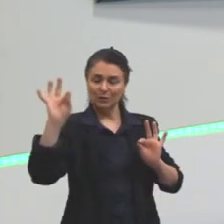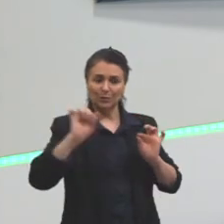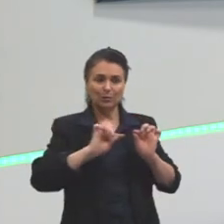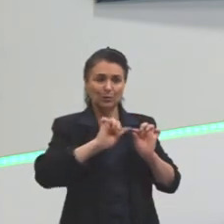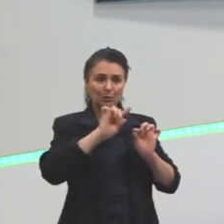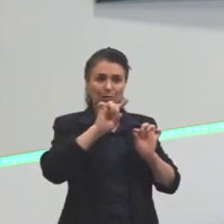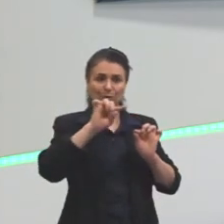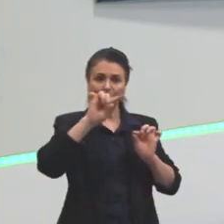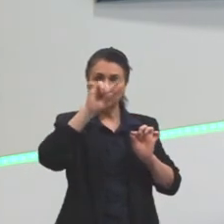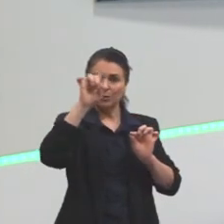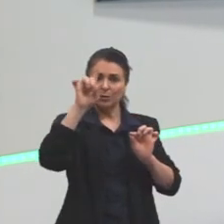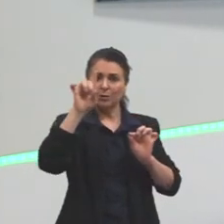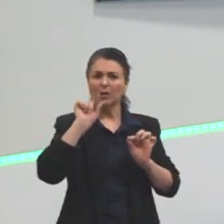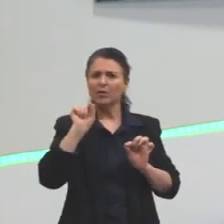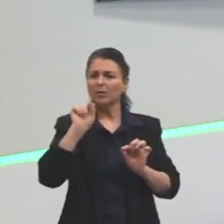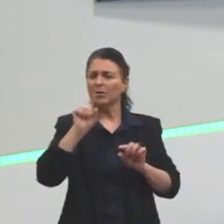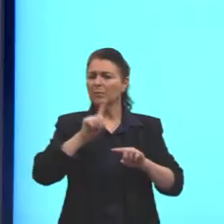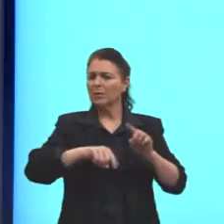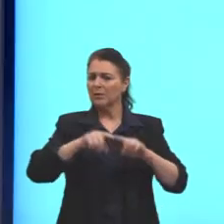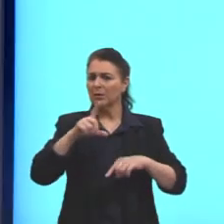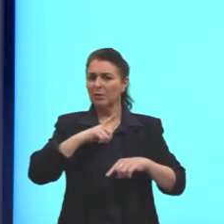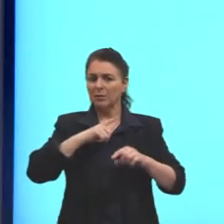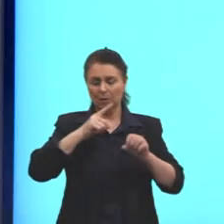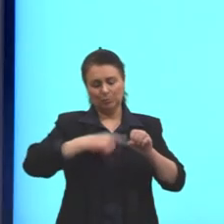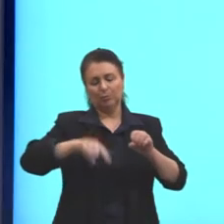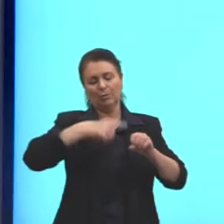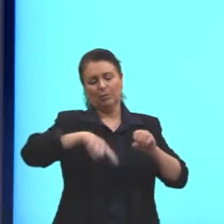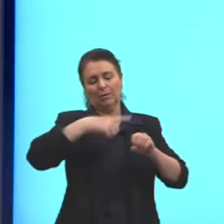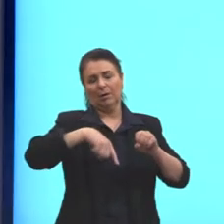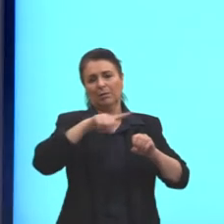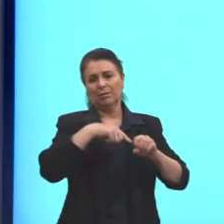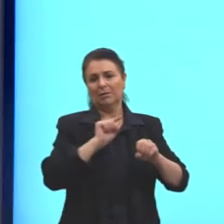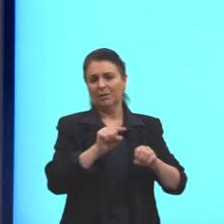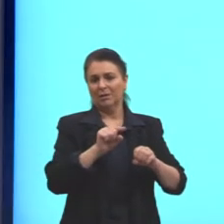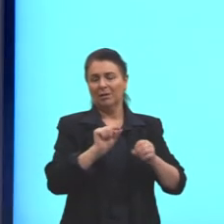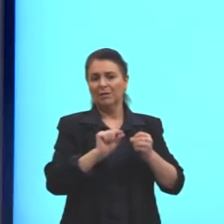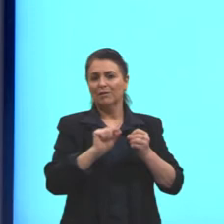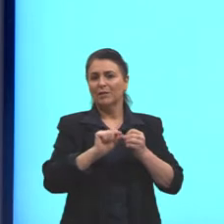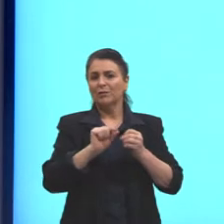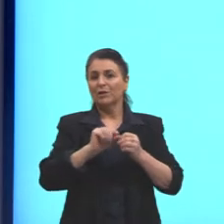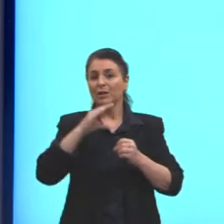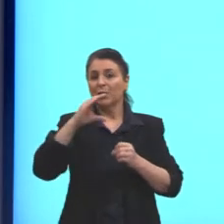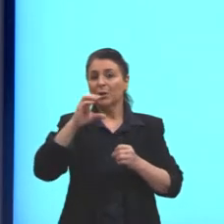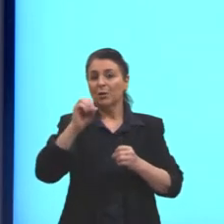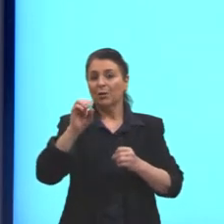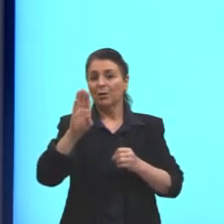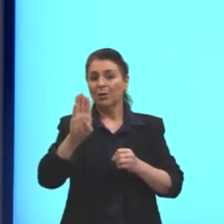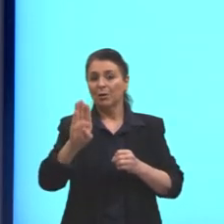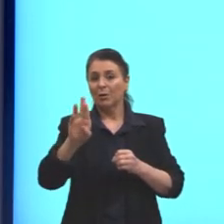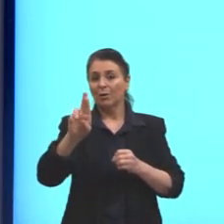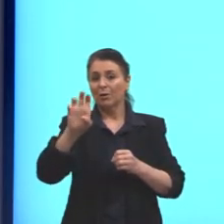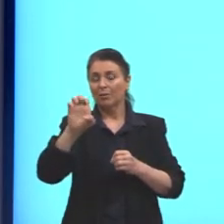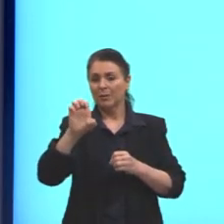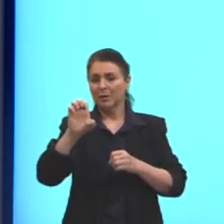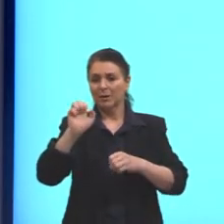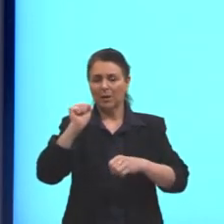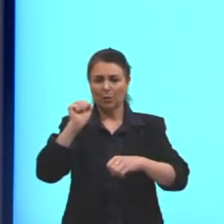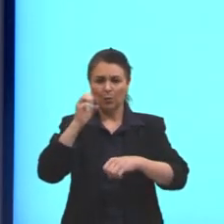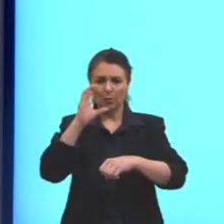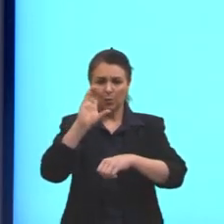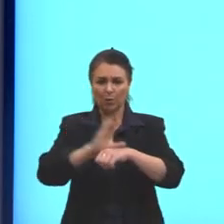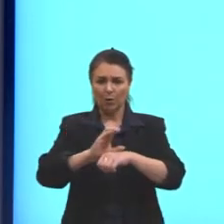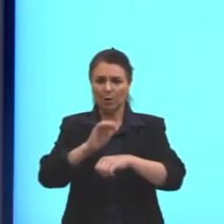do que que eles são feitos né que a gente tem um rolo desses fios são feitos geralmente de cobre tá que é um material que